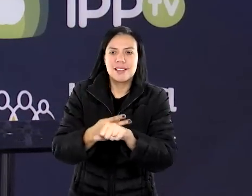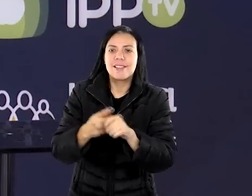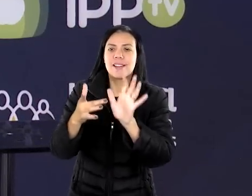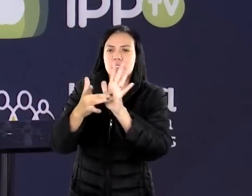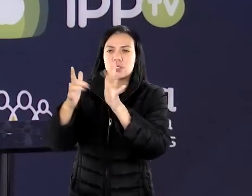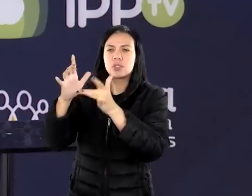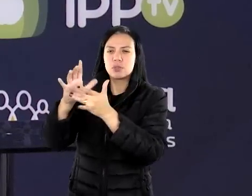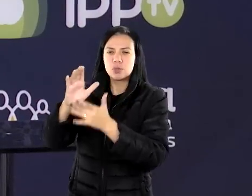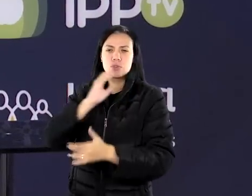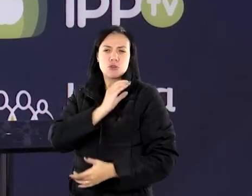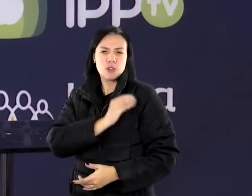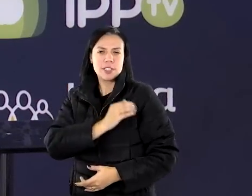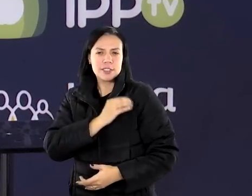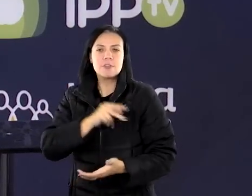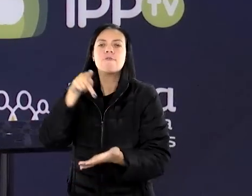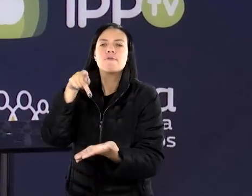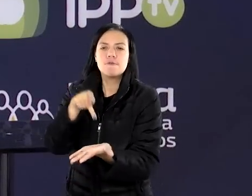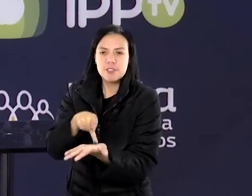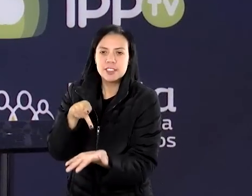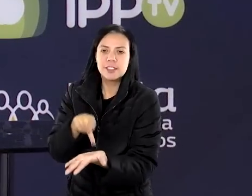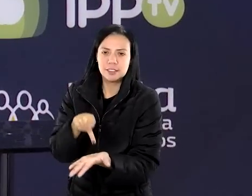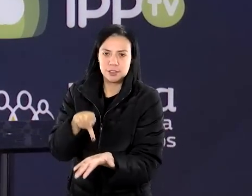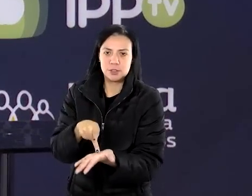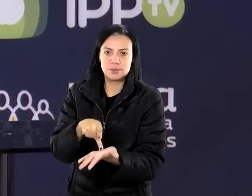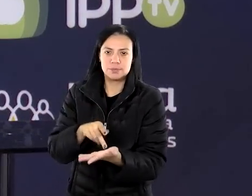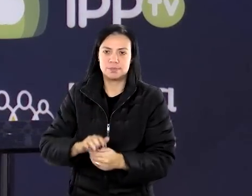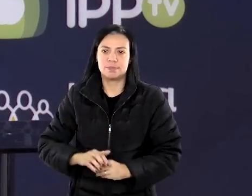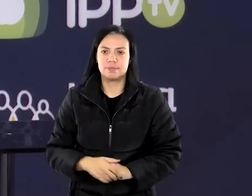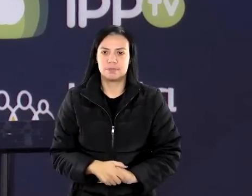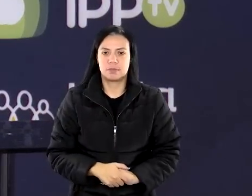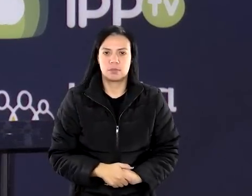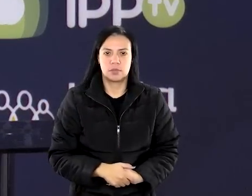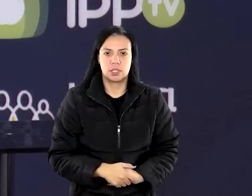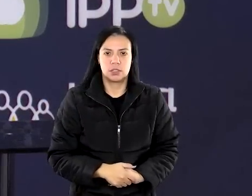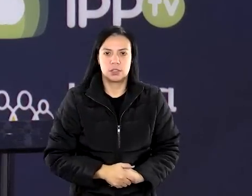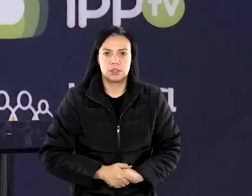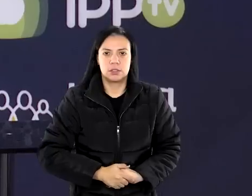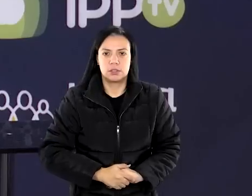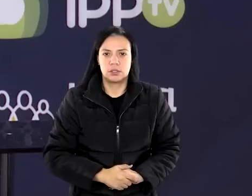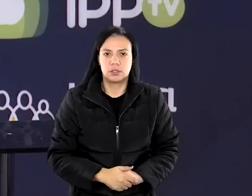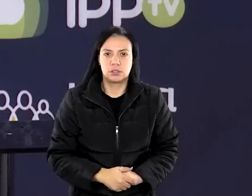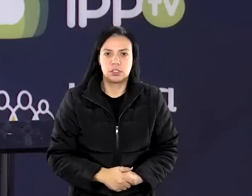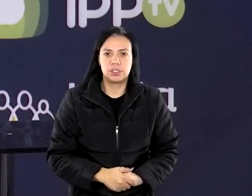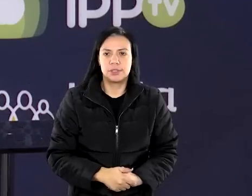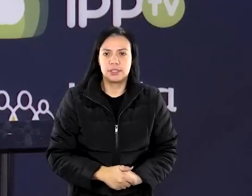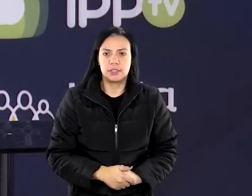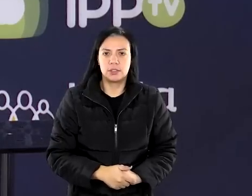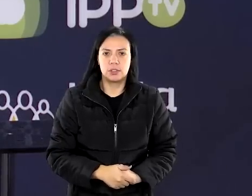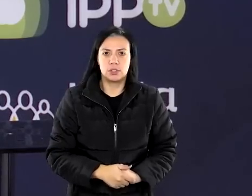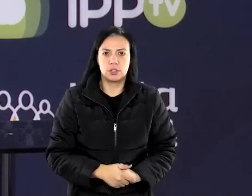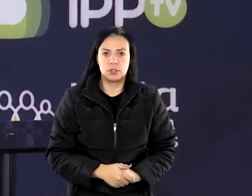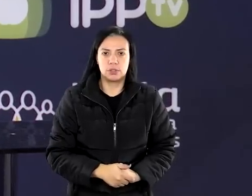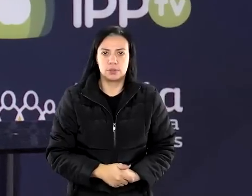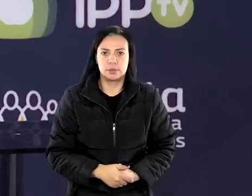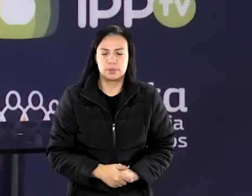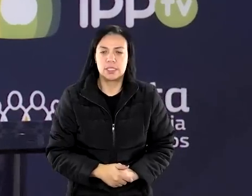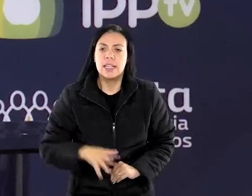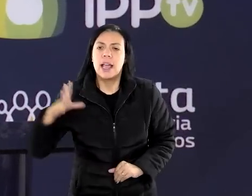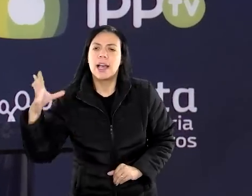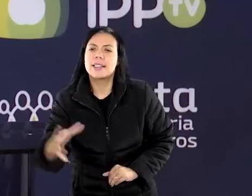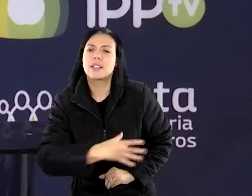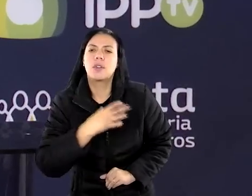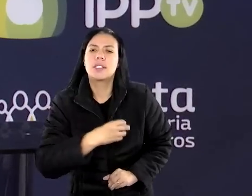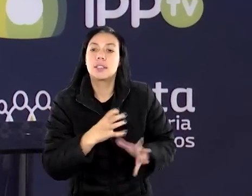no banco celestial. Segundo lugar, a salvação eterna da alma vale mais do que